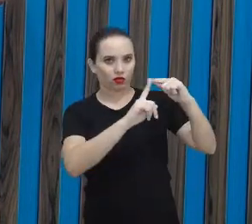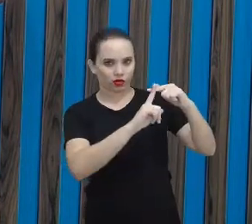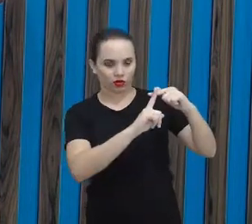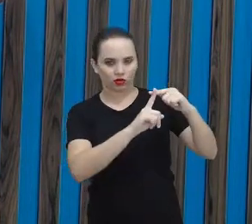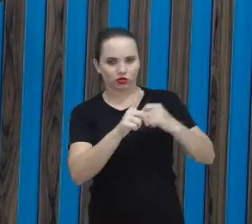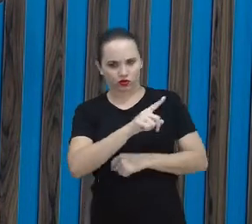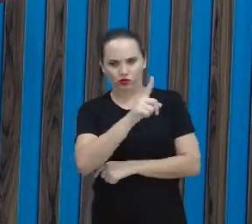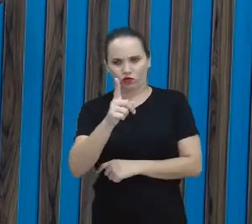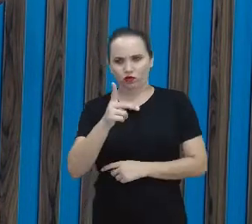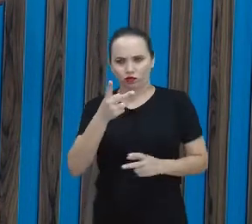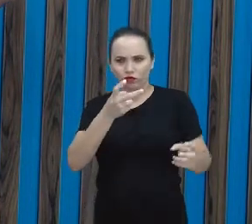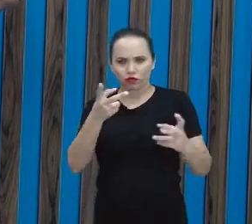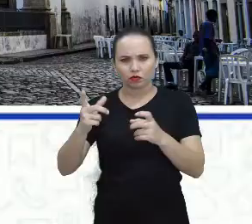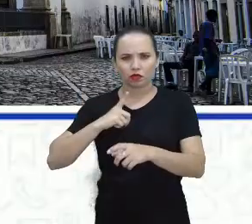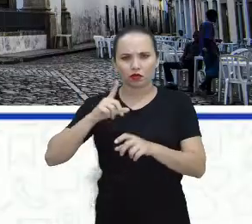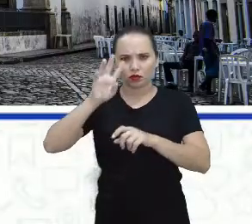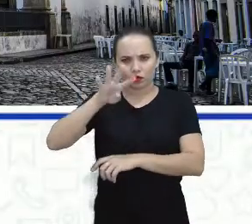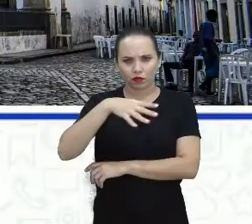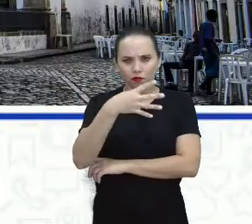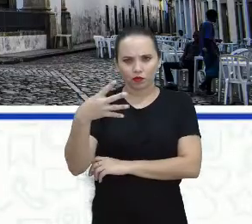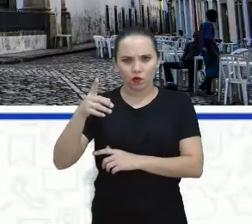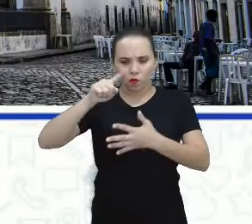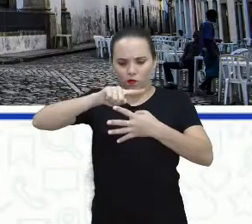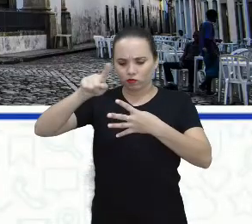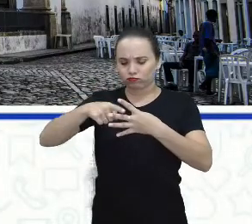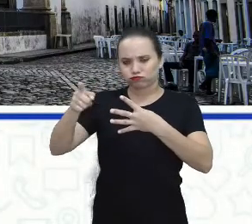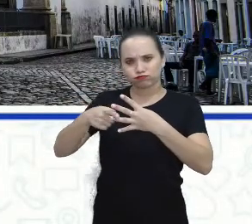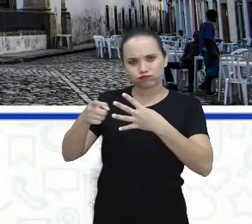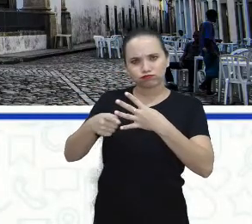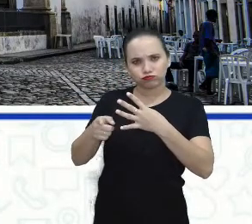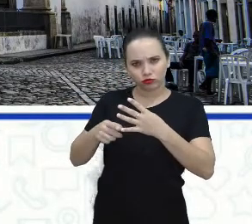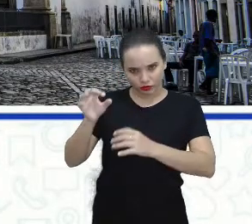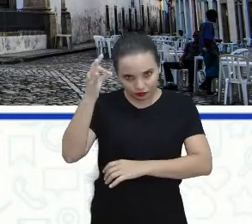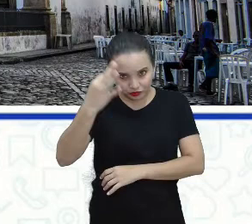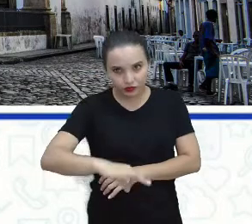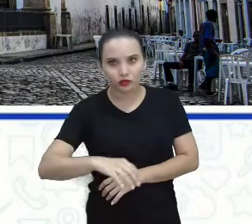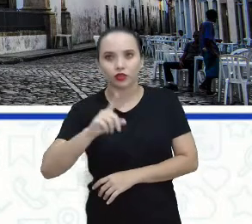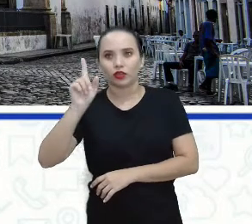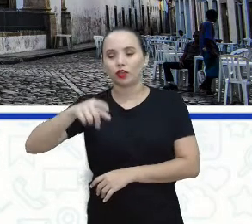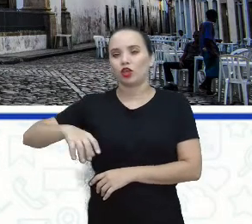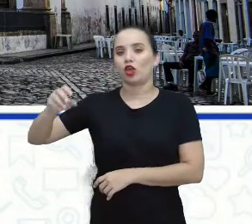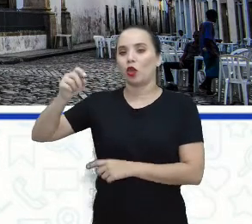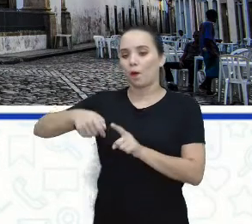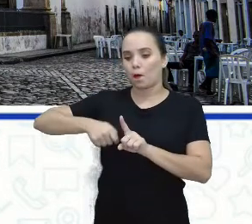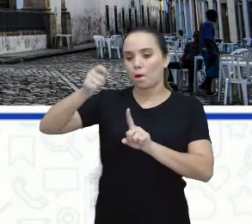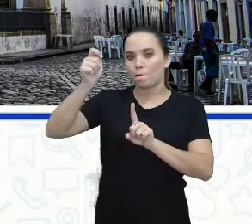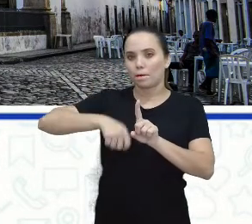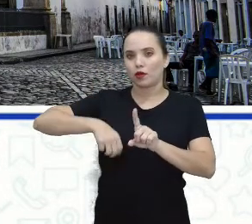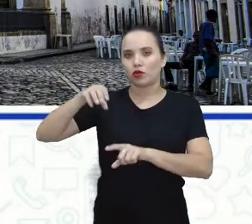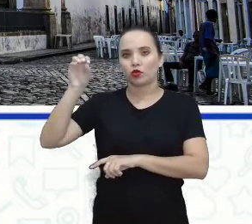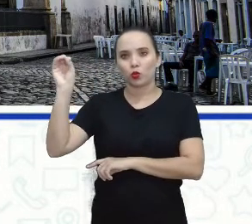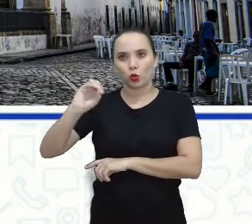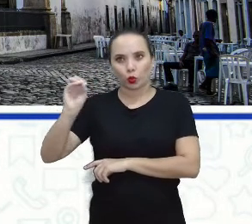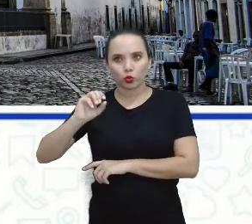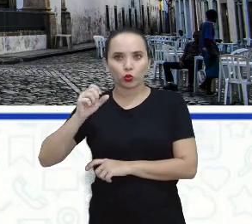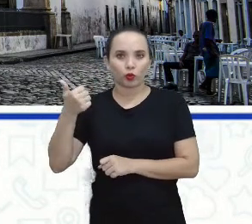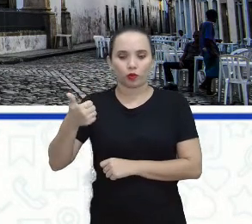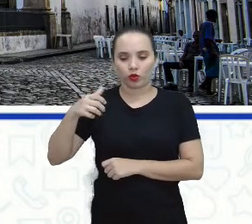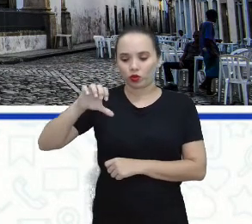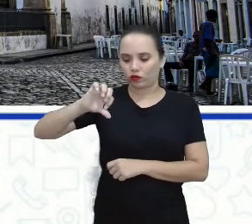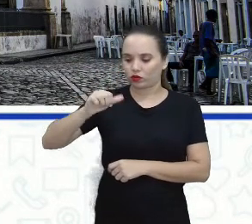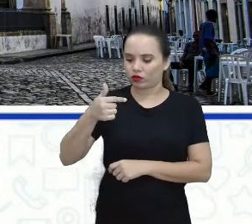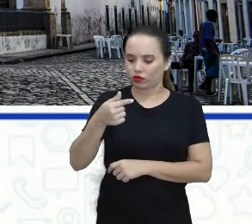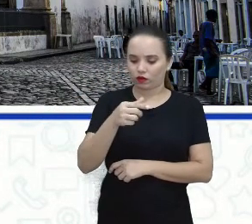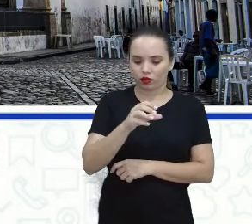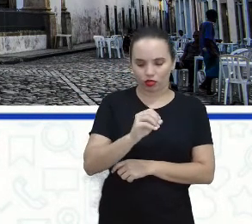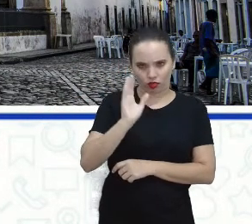aí um calendário, né? O mês de outubro do ano de 1970, já faz um tempinho,